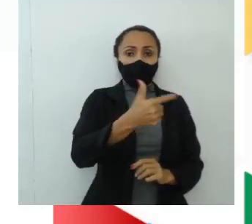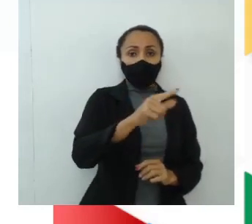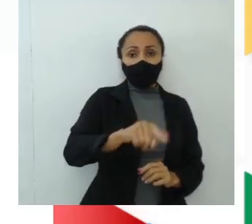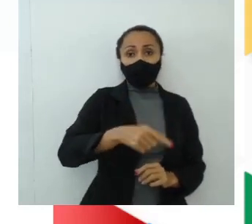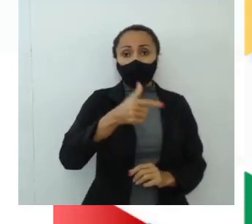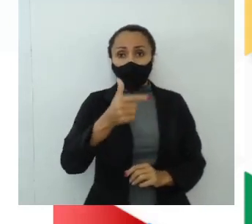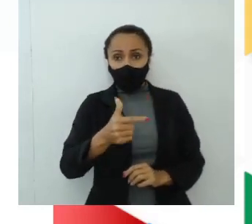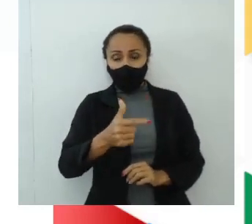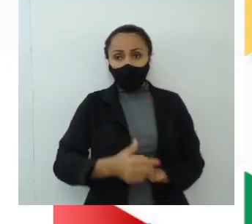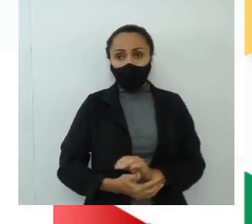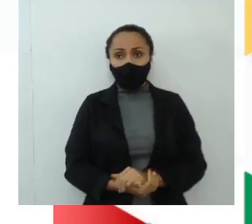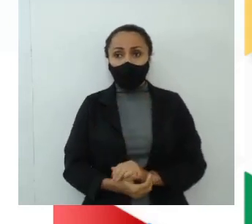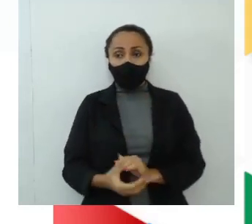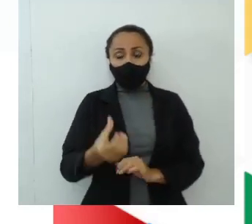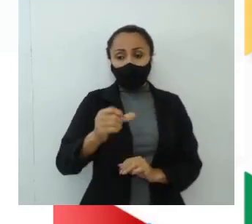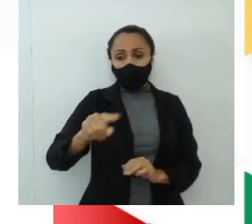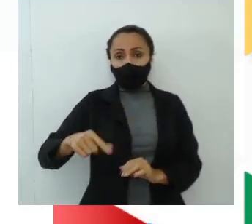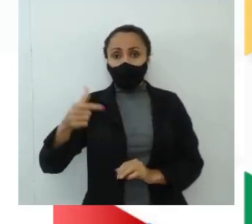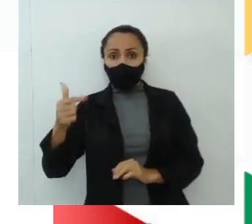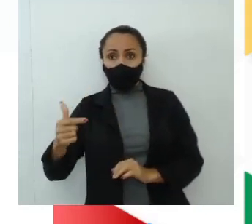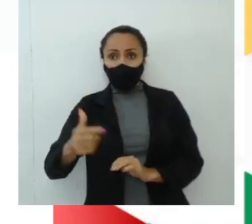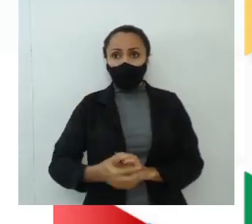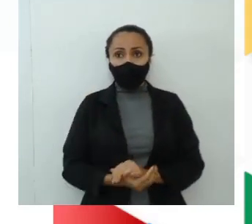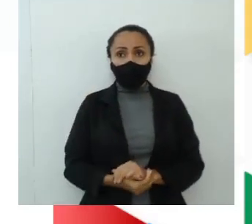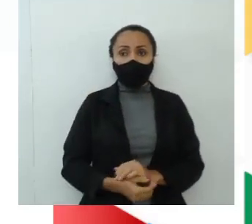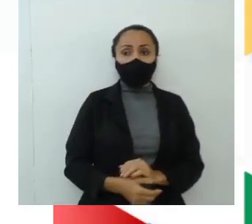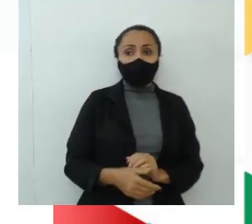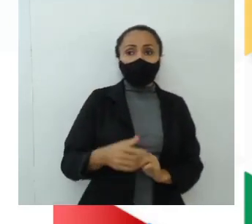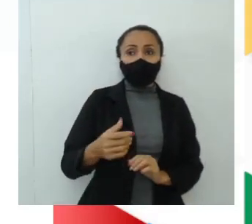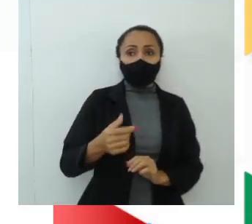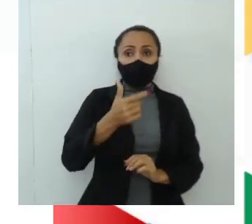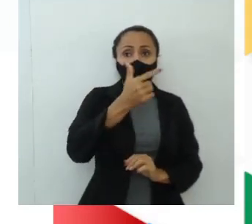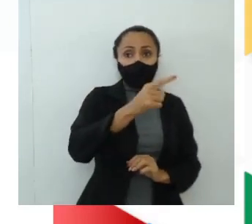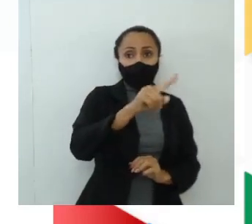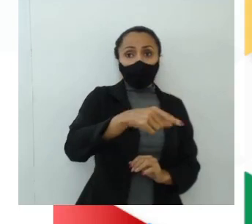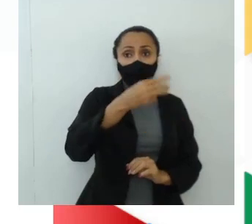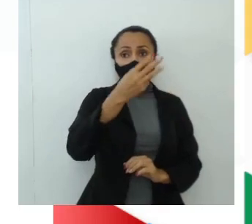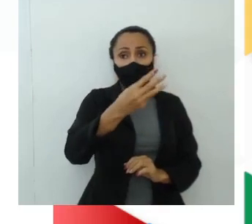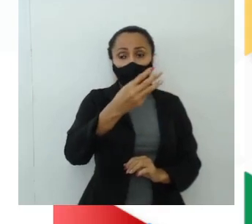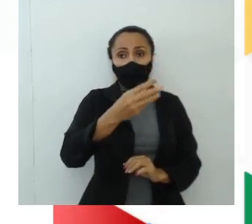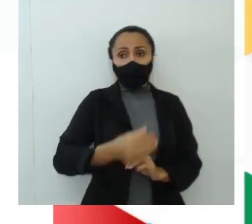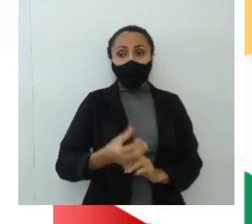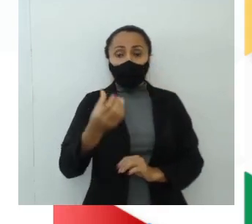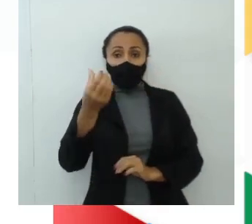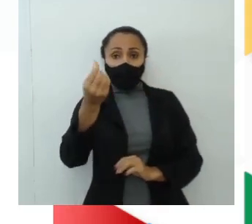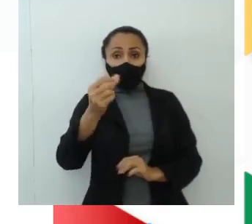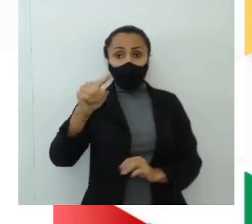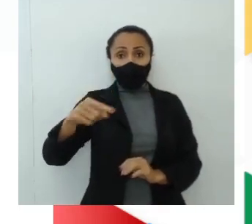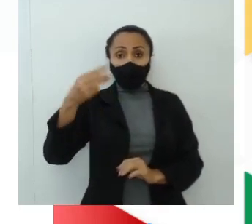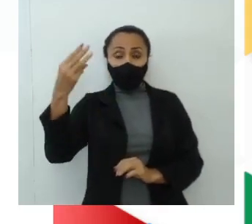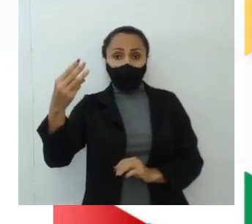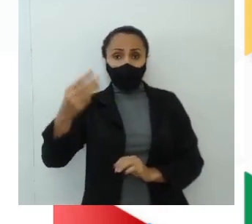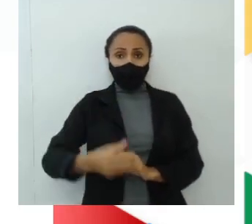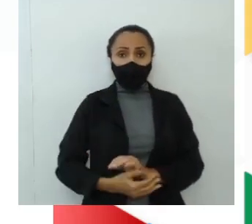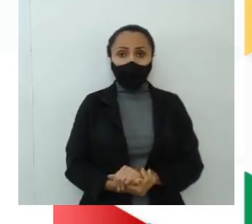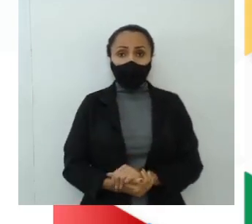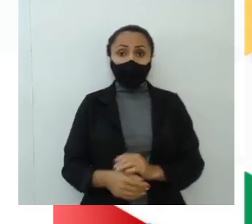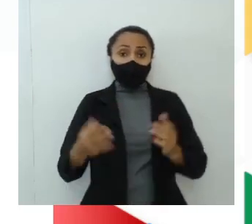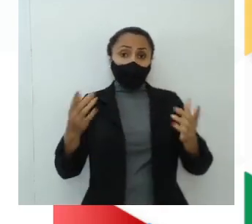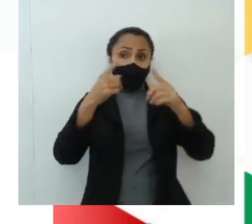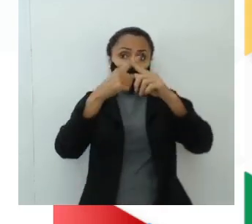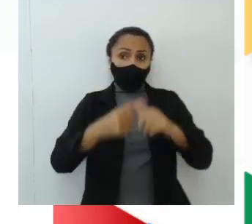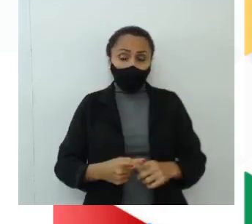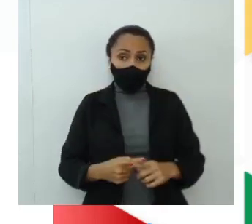2, 6, 2, 2, 3, 6, 3. Está vendo aí? Então, se eu for fazer uma